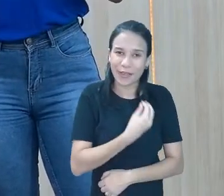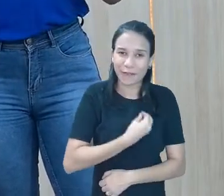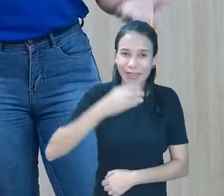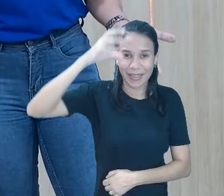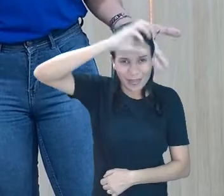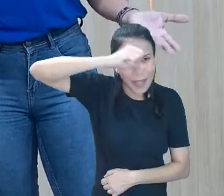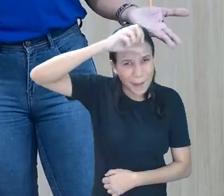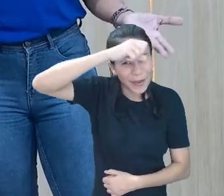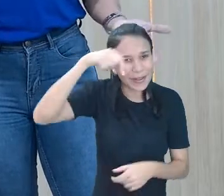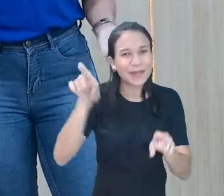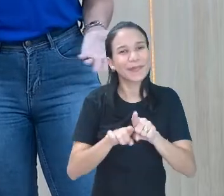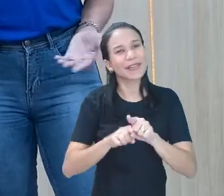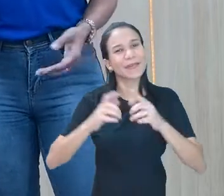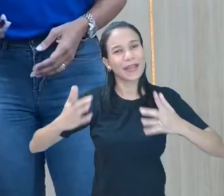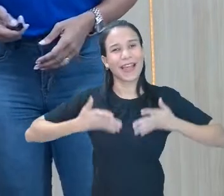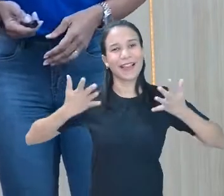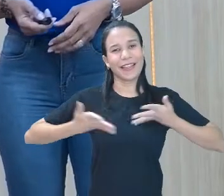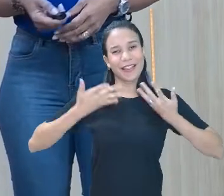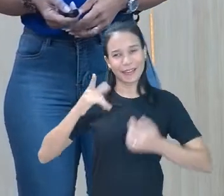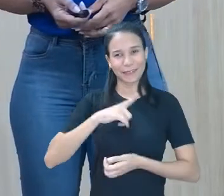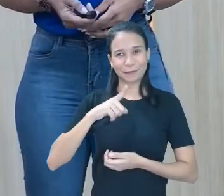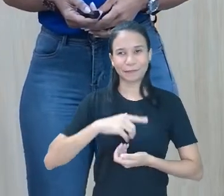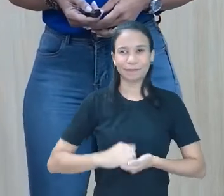mas onde a gente se alegra também.